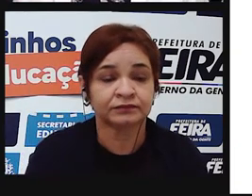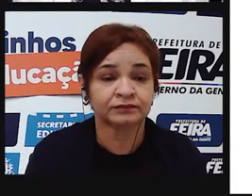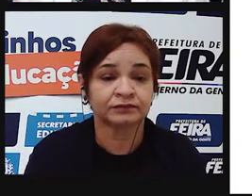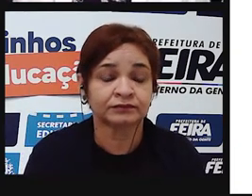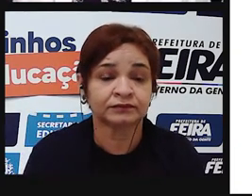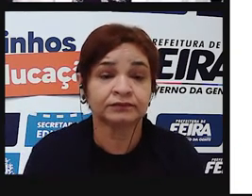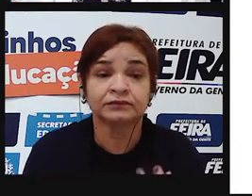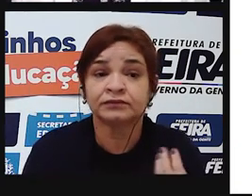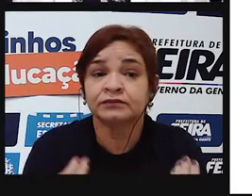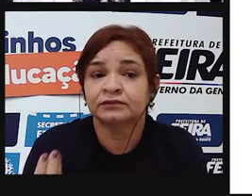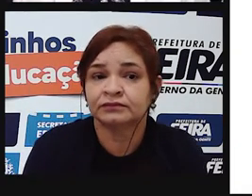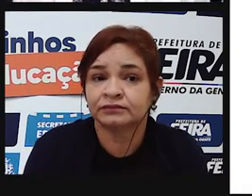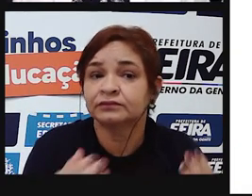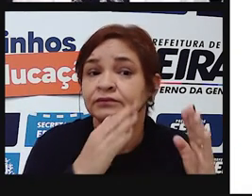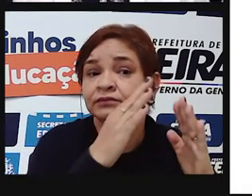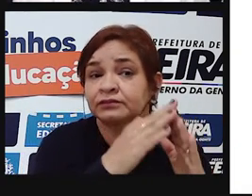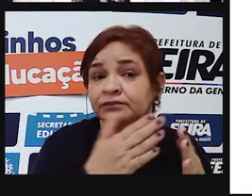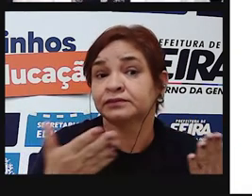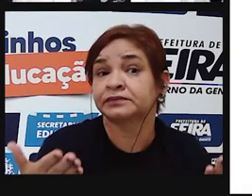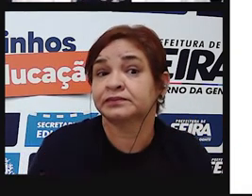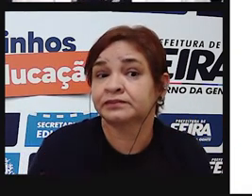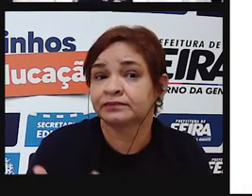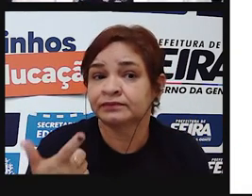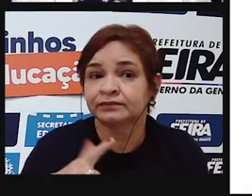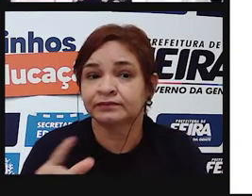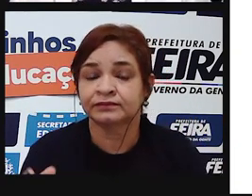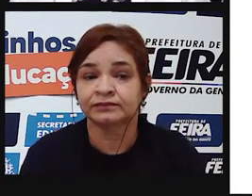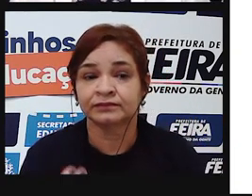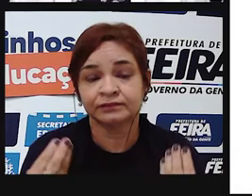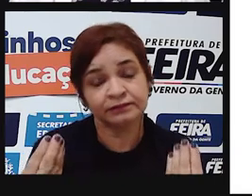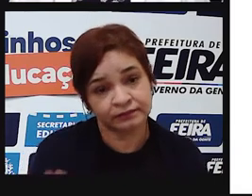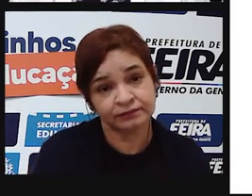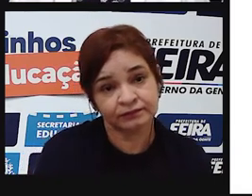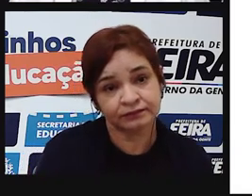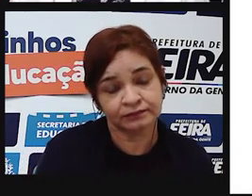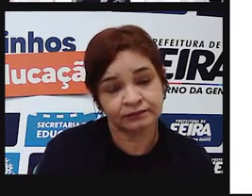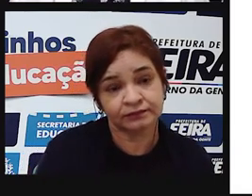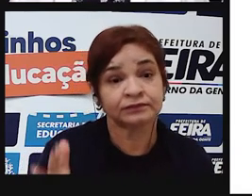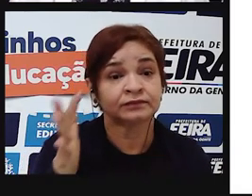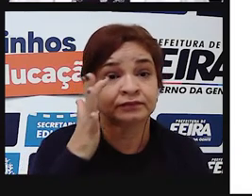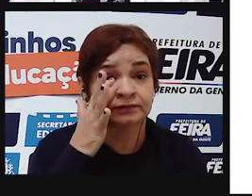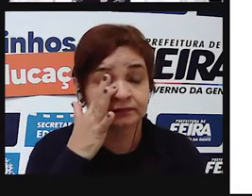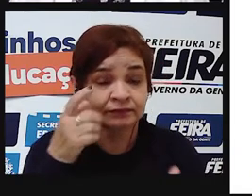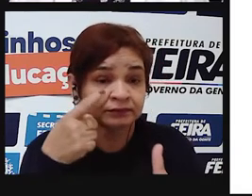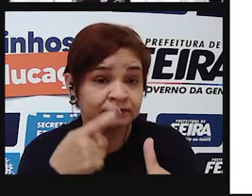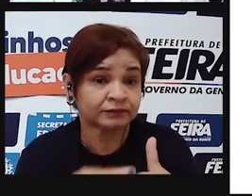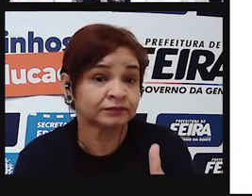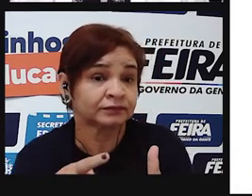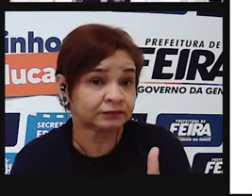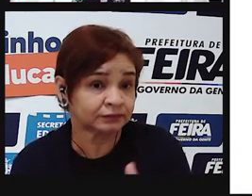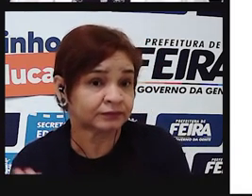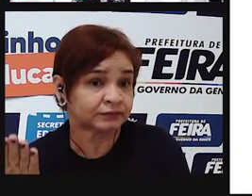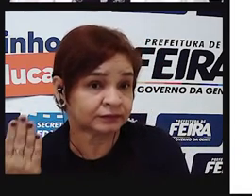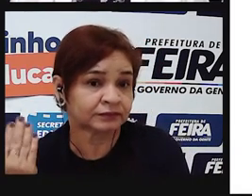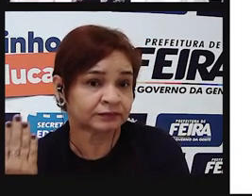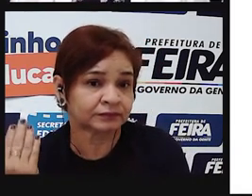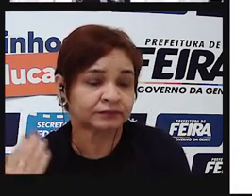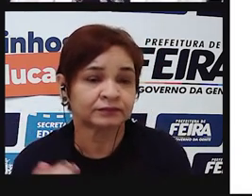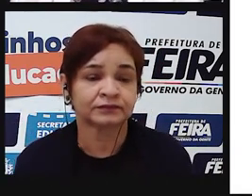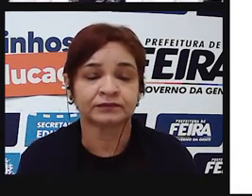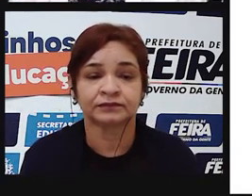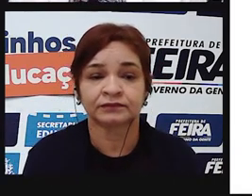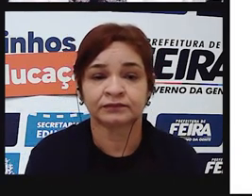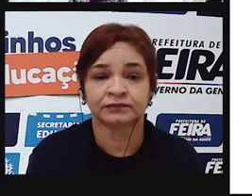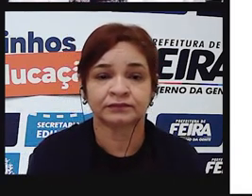tinham condições de se manter. E ele também chama a atenção para um problema daquela época, né? Que